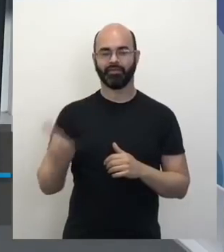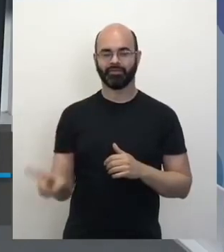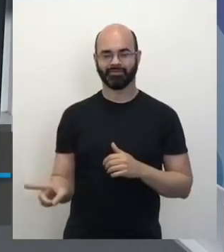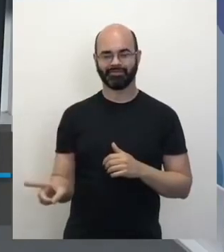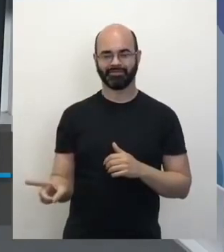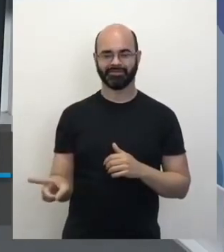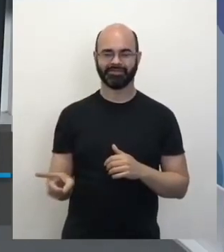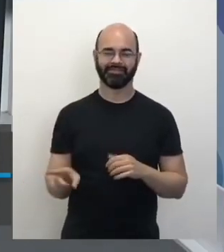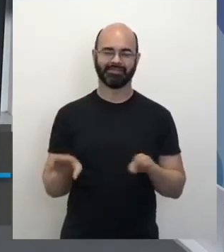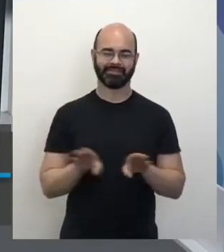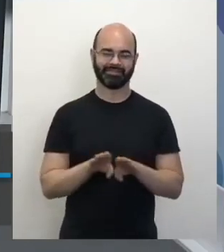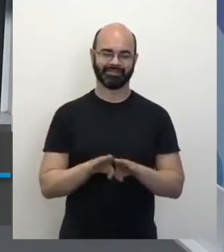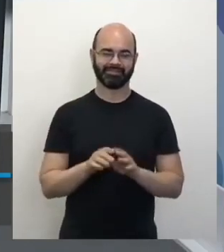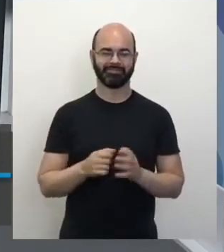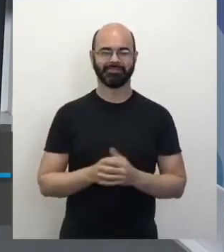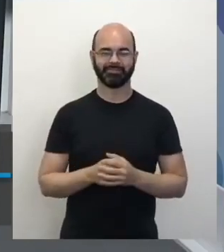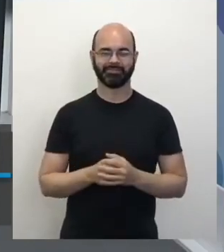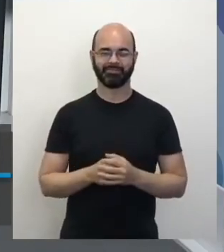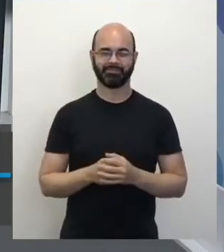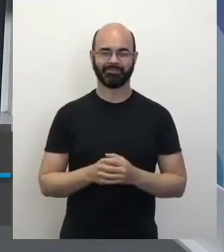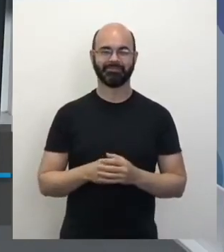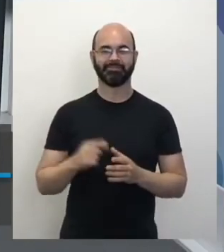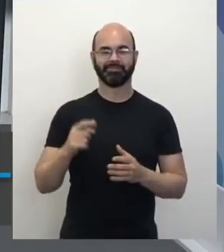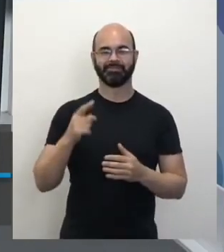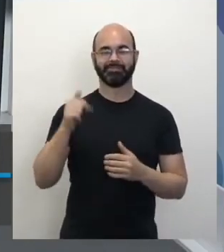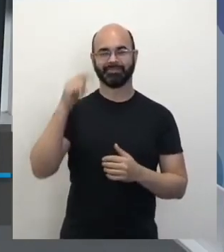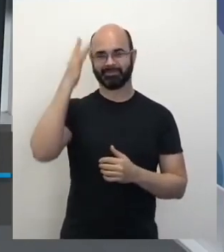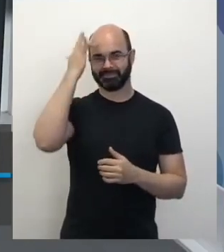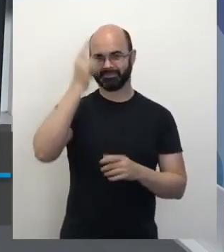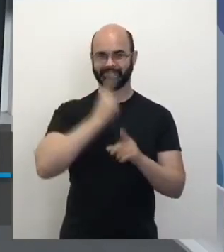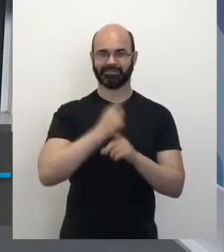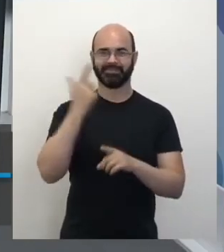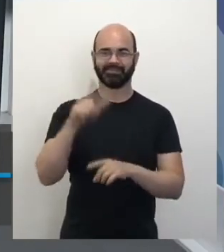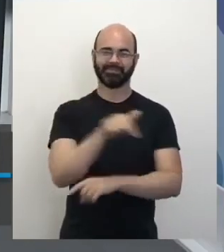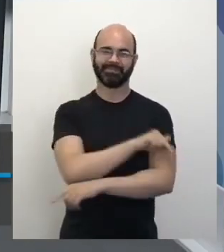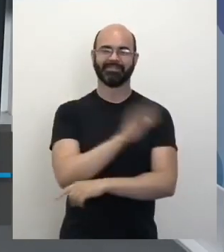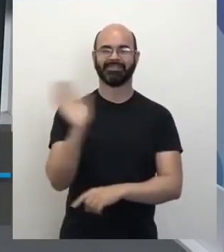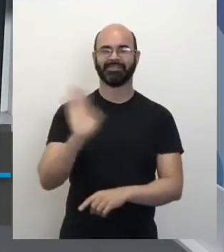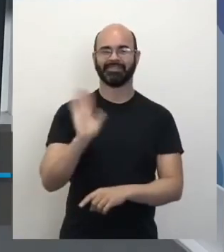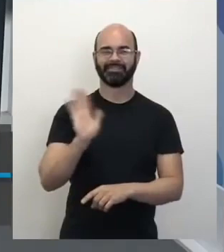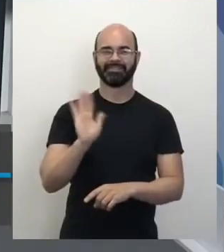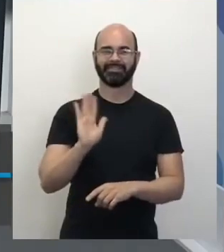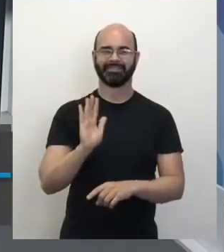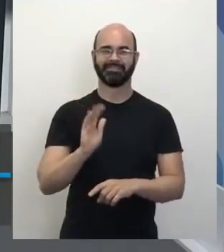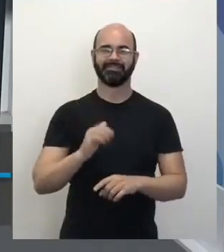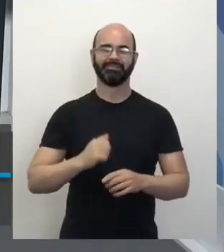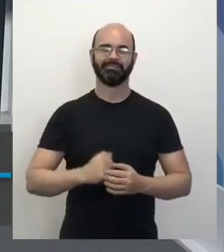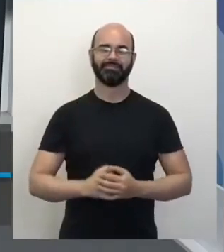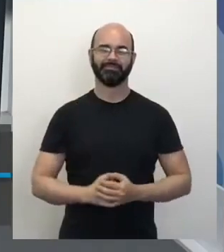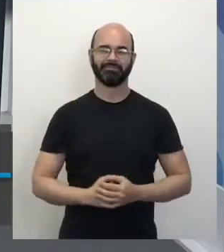@pro.tony.mate. É isso aí. Espero vocês até amanhã. Tchau, tchau. Valeu, 7º ano. Tchau, tchau. Um cheiro.